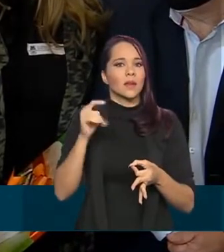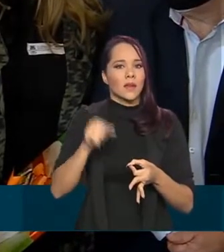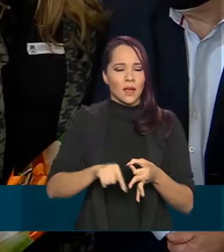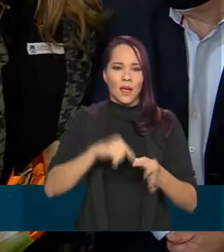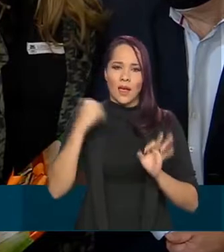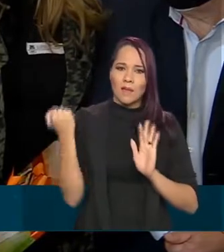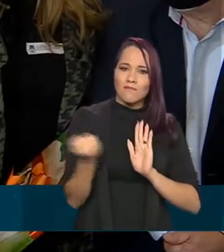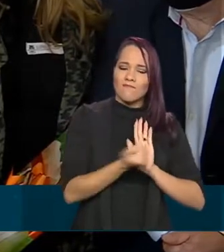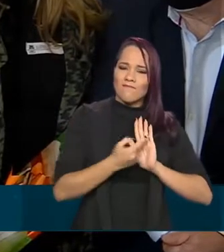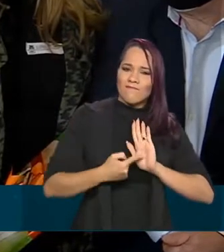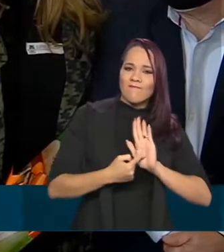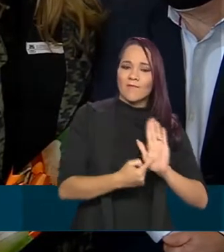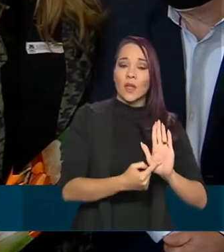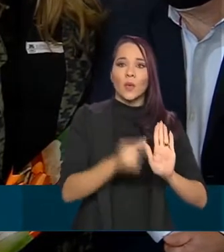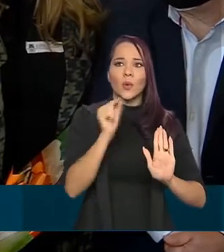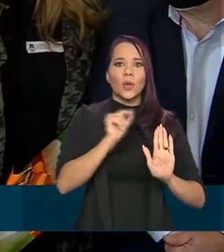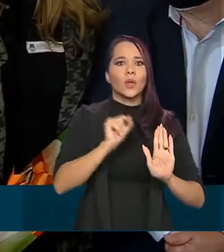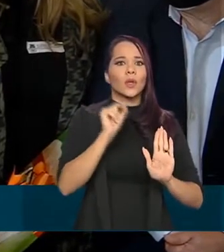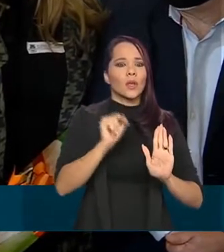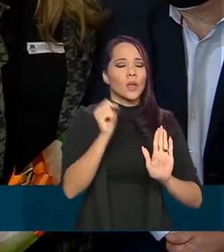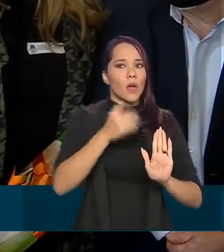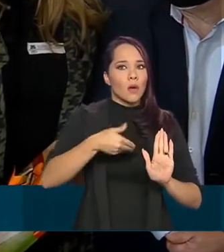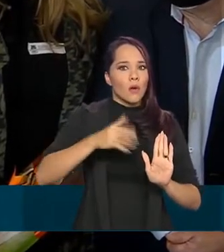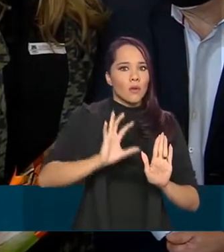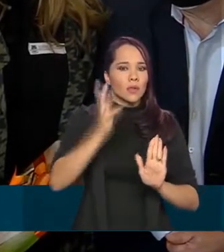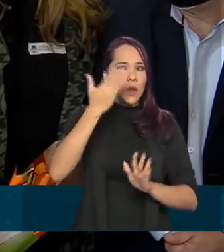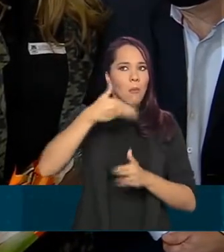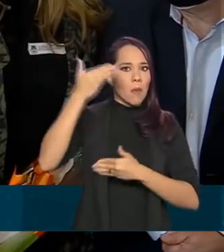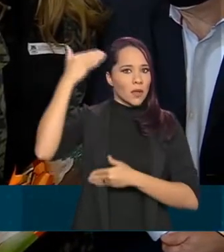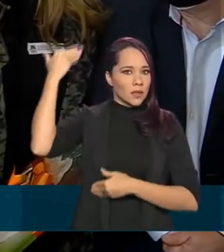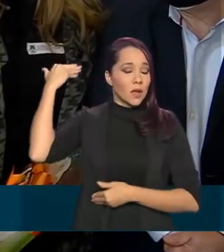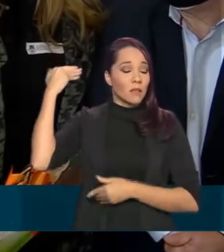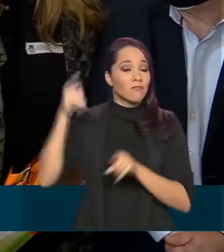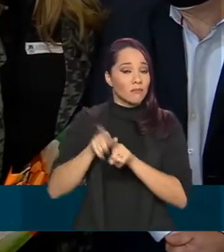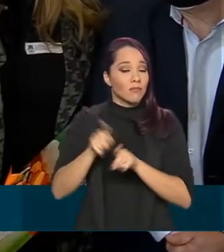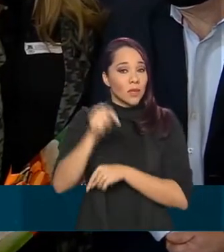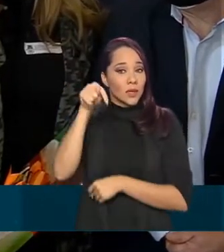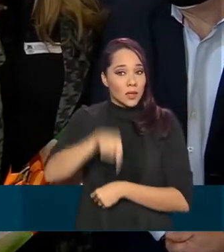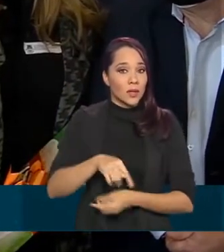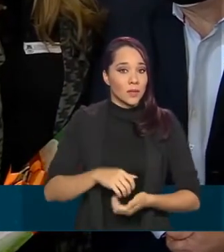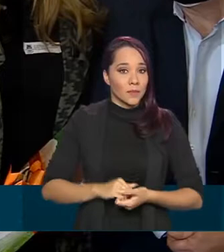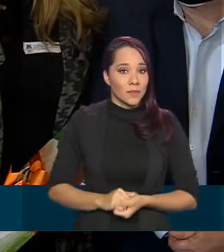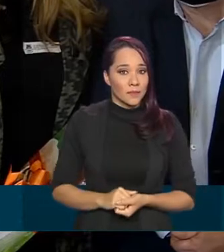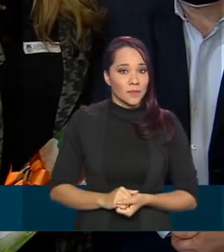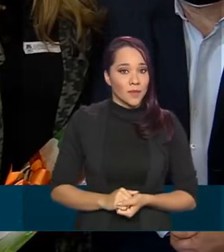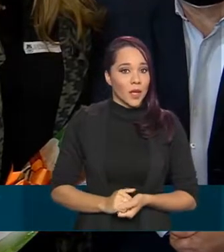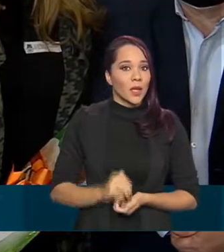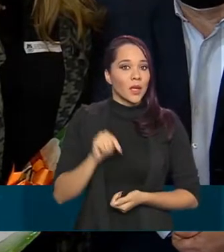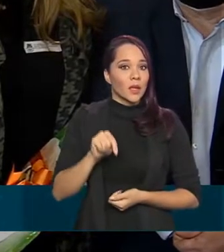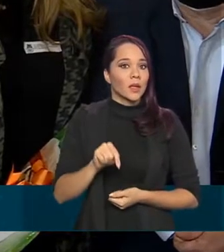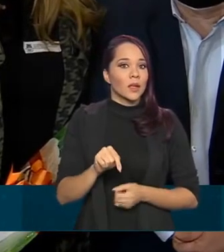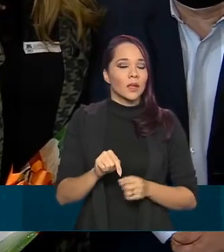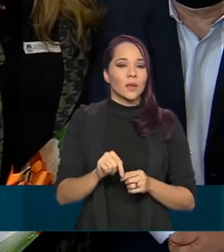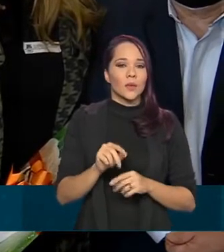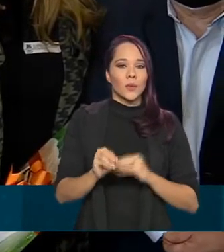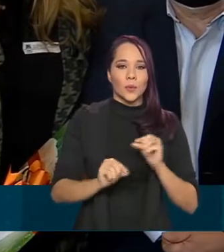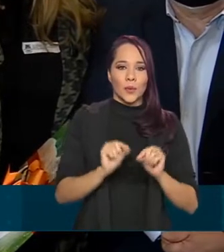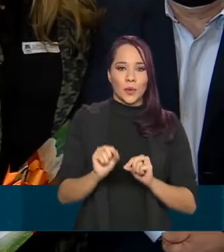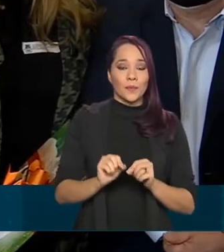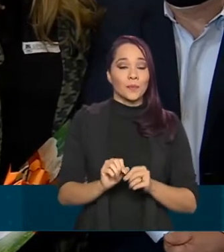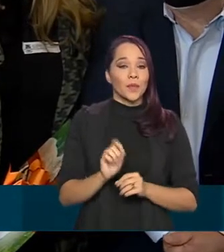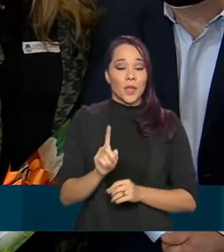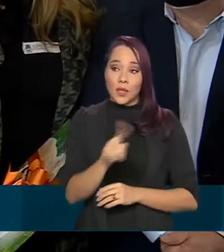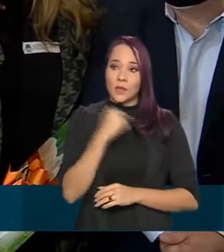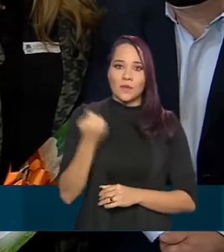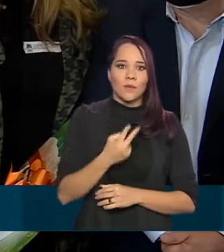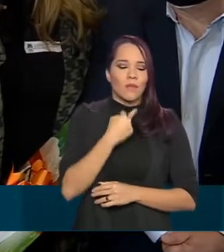marco pelo que aconteceu no passado próximo também aqui, de modo que não